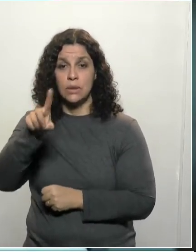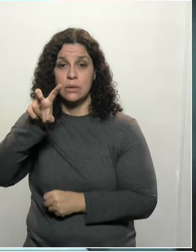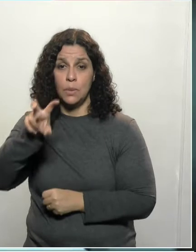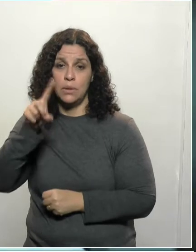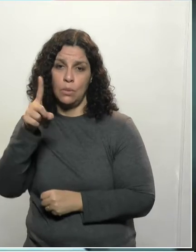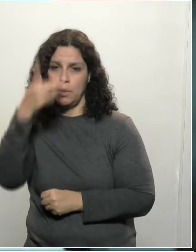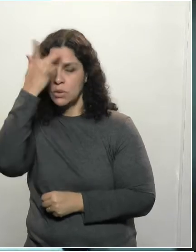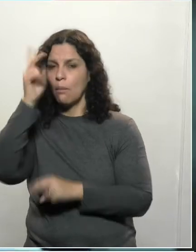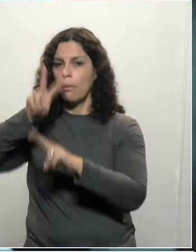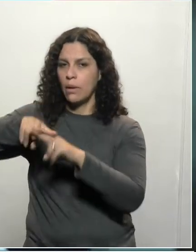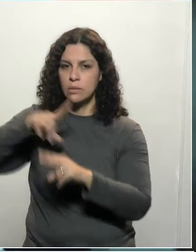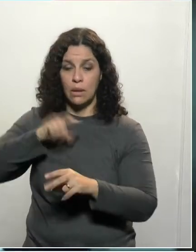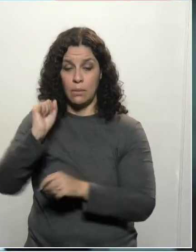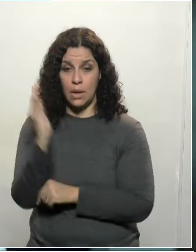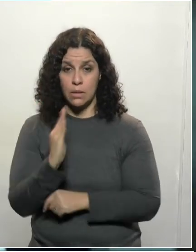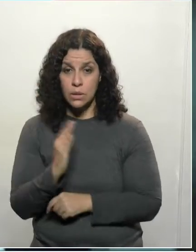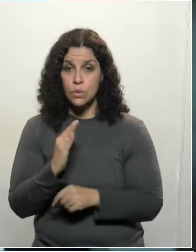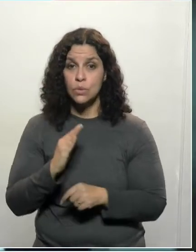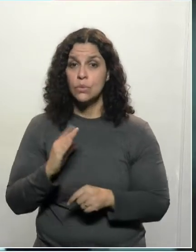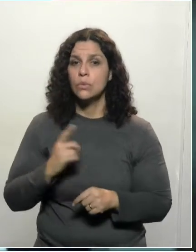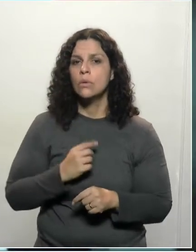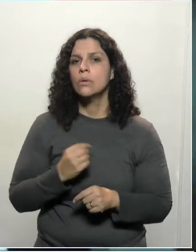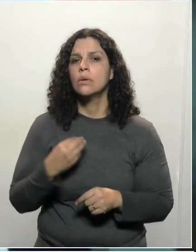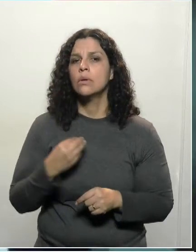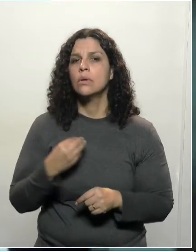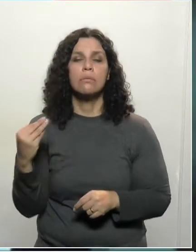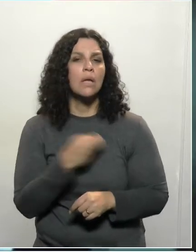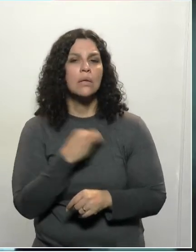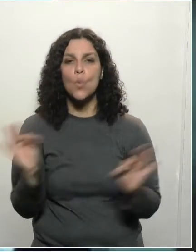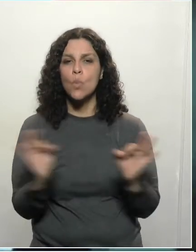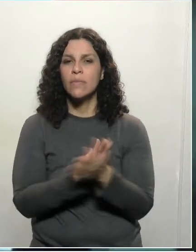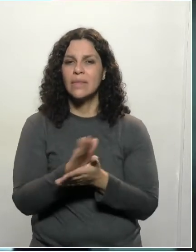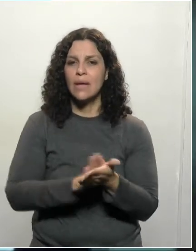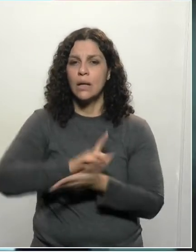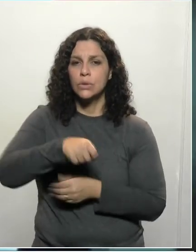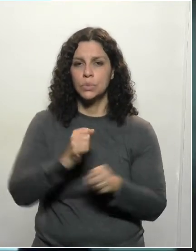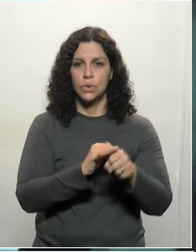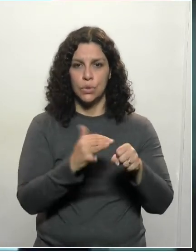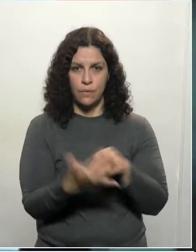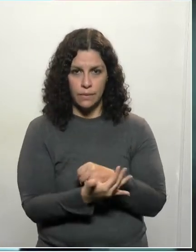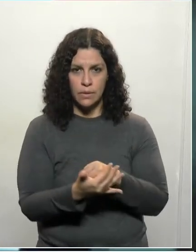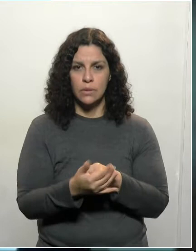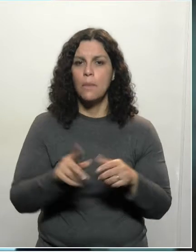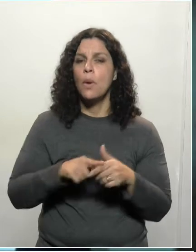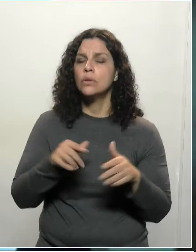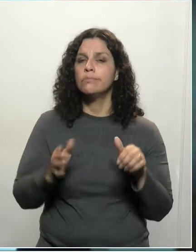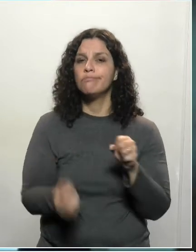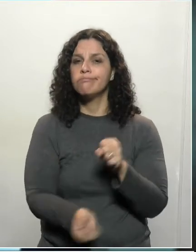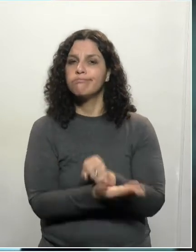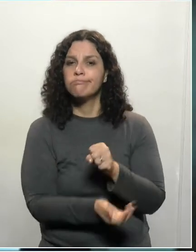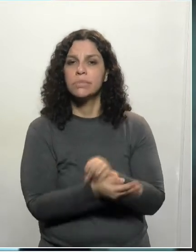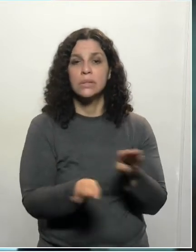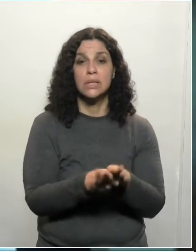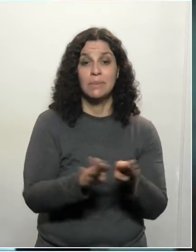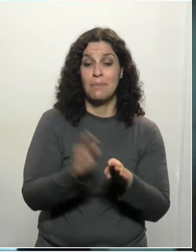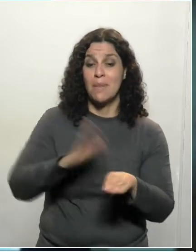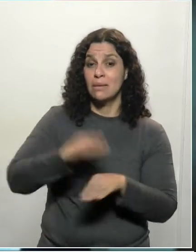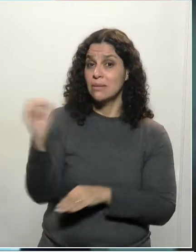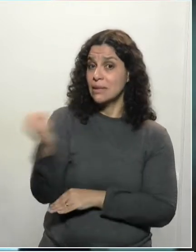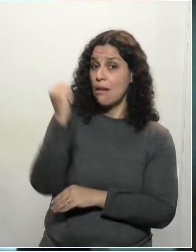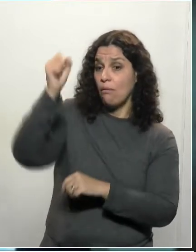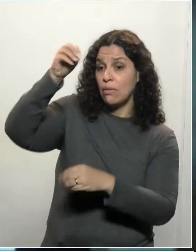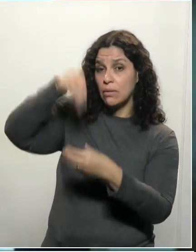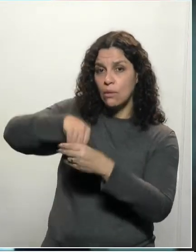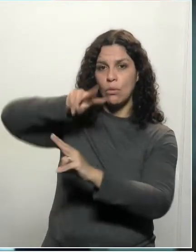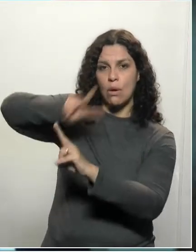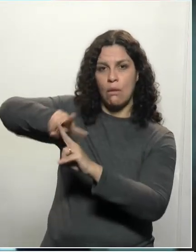773.151 presos, foi testada para a doença. A subnotificação de casos pode esconder uma realidade mais grave nos